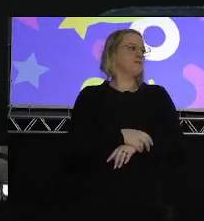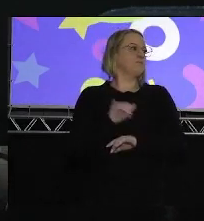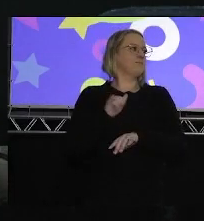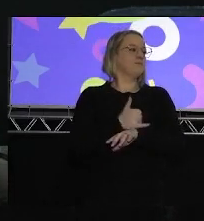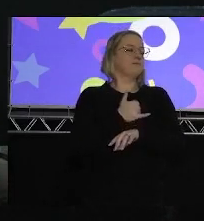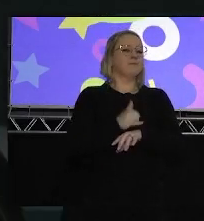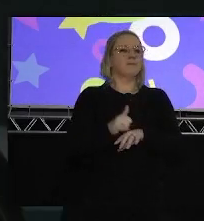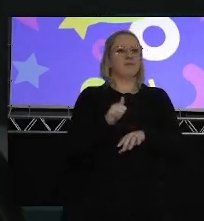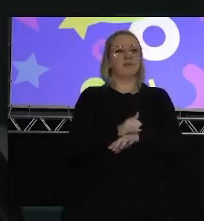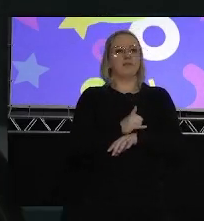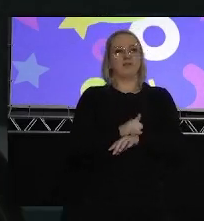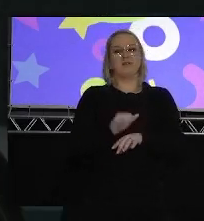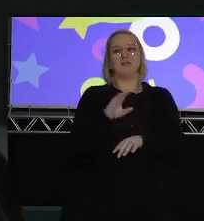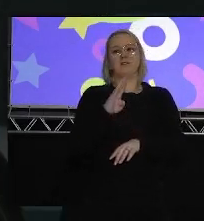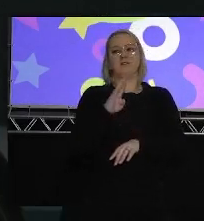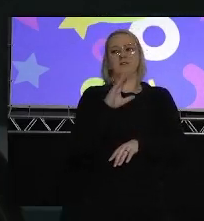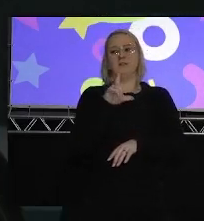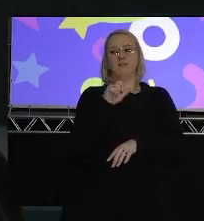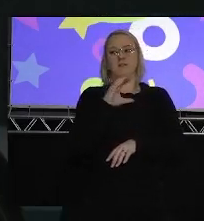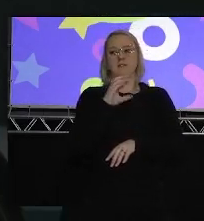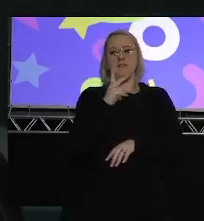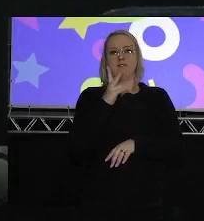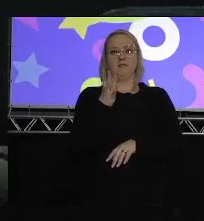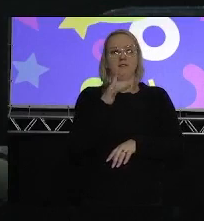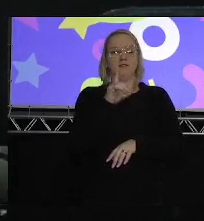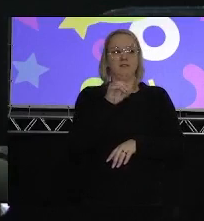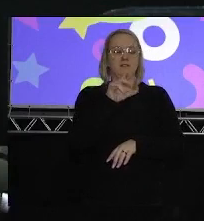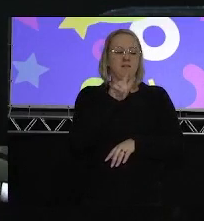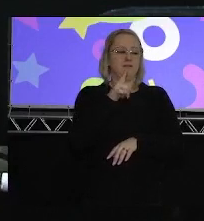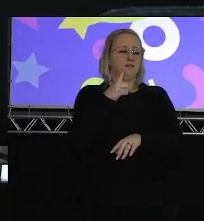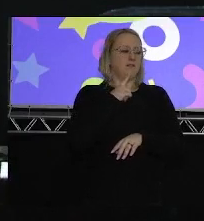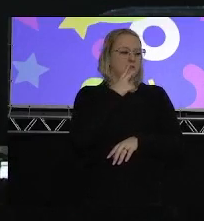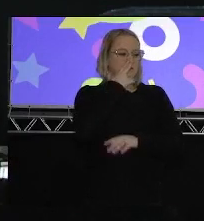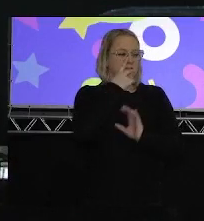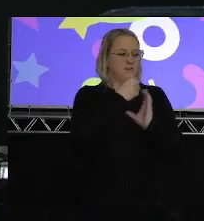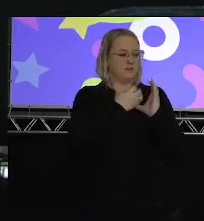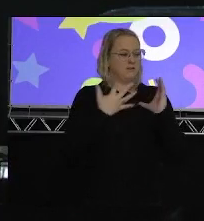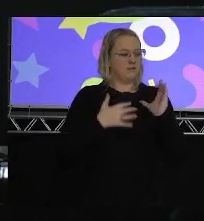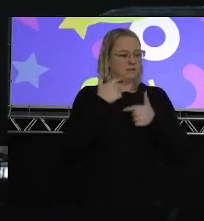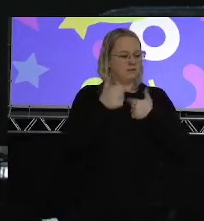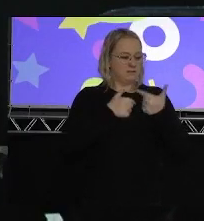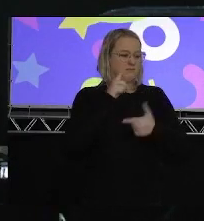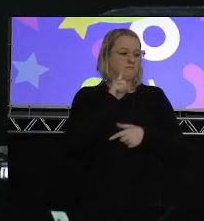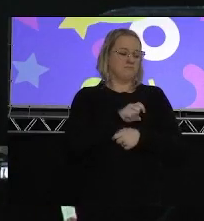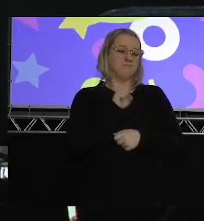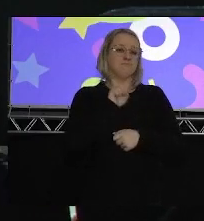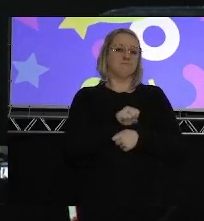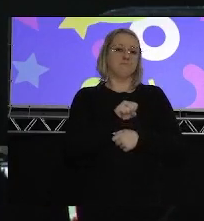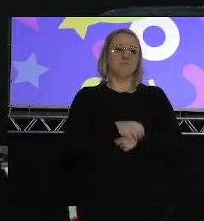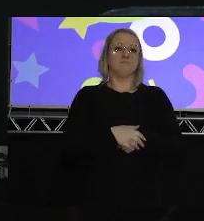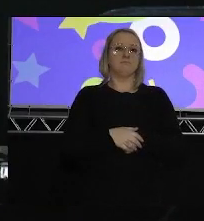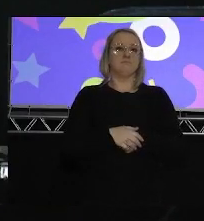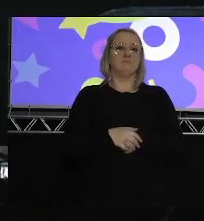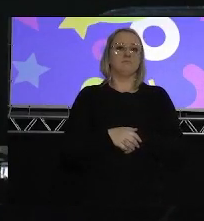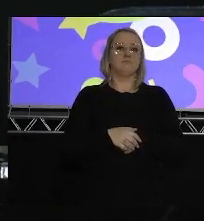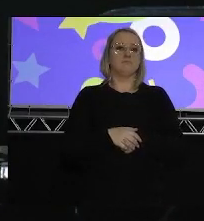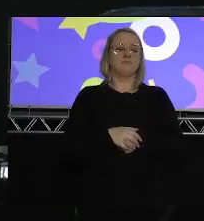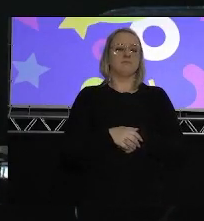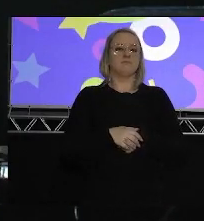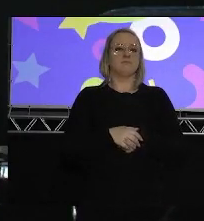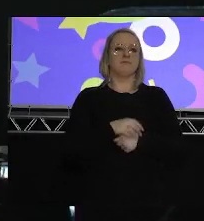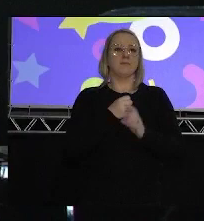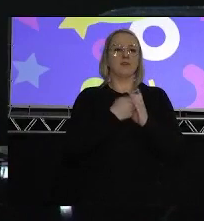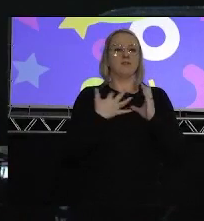estratégico. Que, gente, ele está organizado aqui. Ó. Quem olha para isso vai dizer, Andy, é classe de serviço? É, classe de serviço. Né? Classe